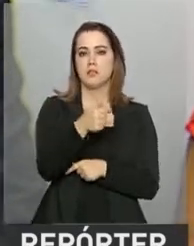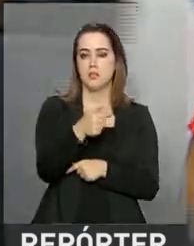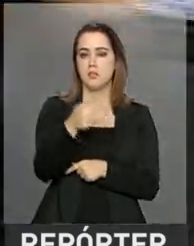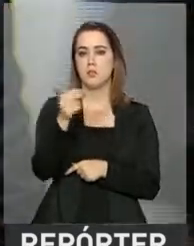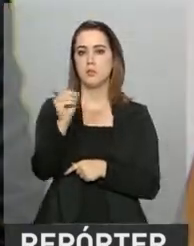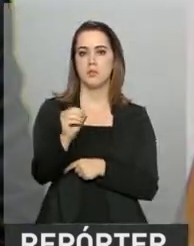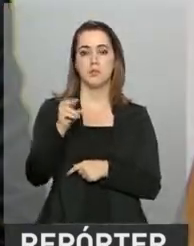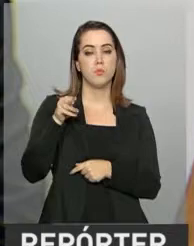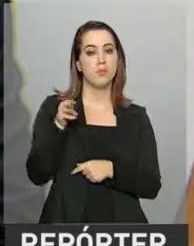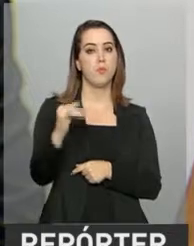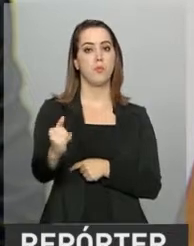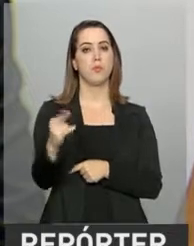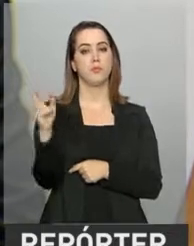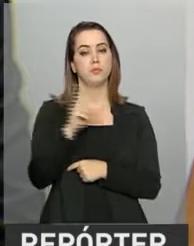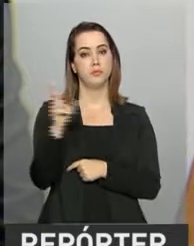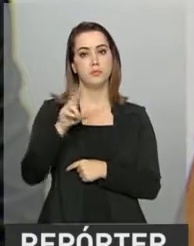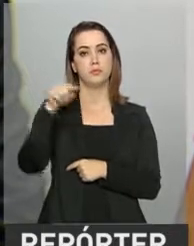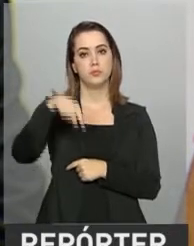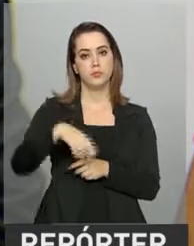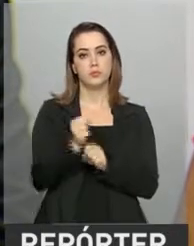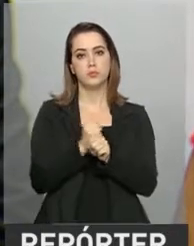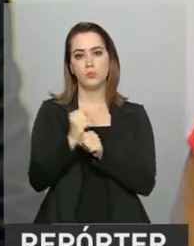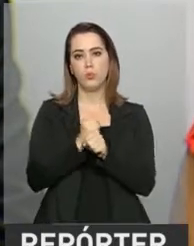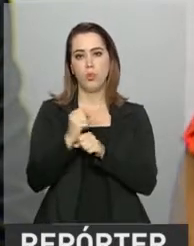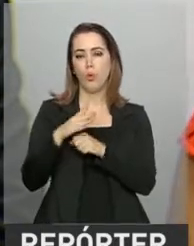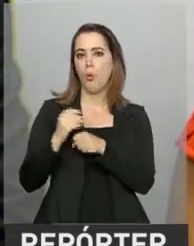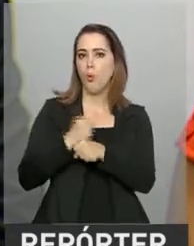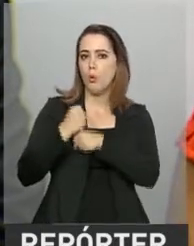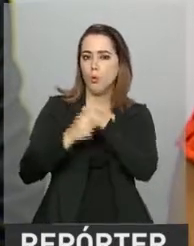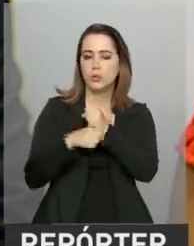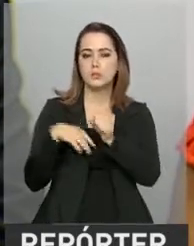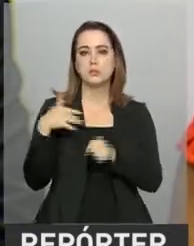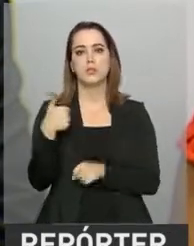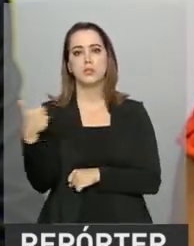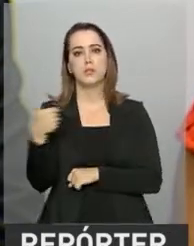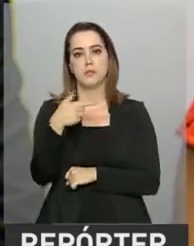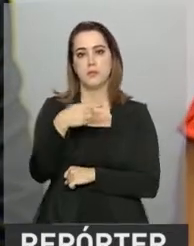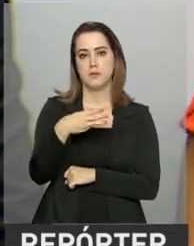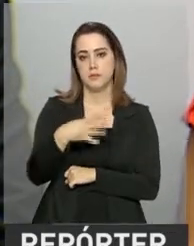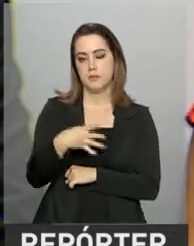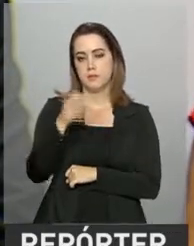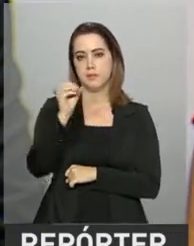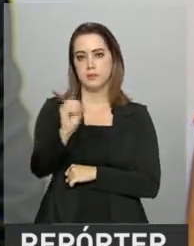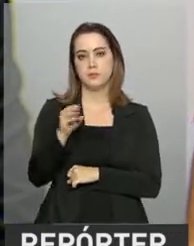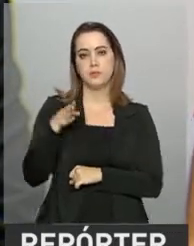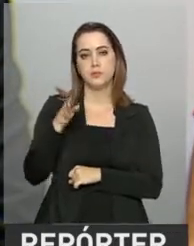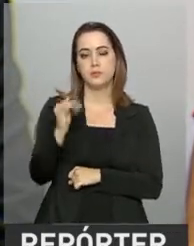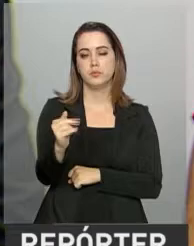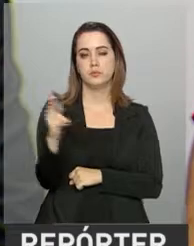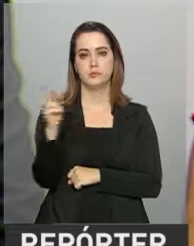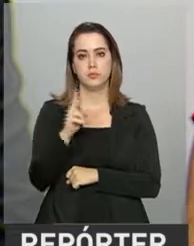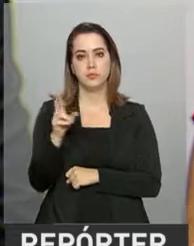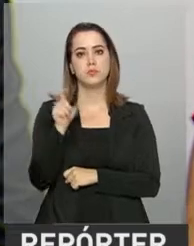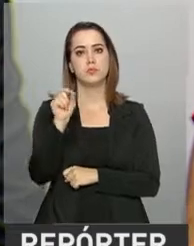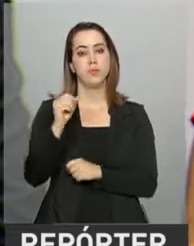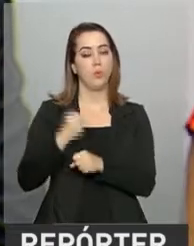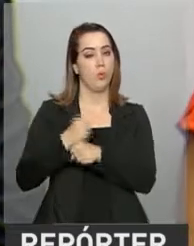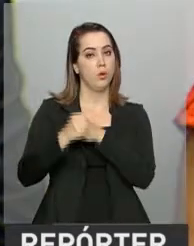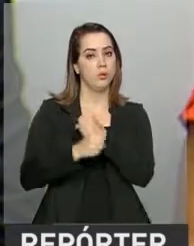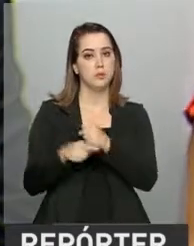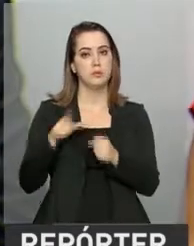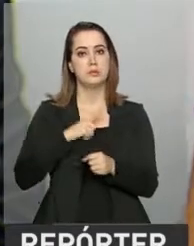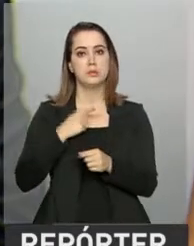ano, estamos projetando um déficit de 140 bilhões o ano que vem e nas nossas projeções nós teremos déficit